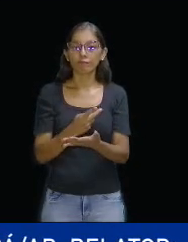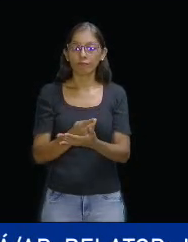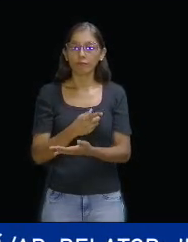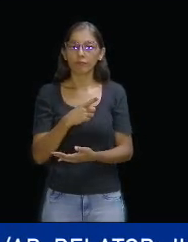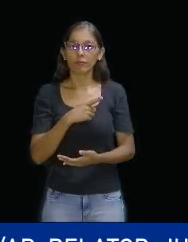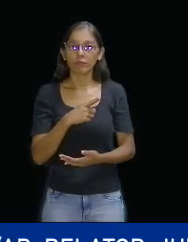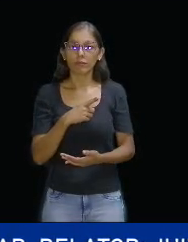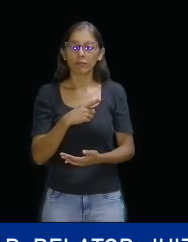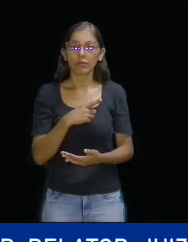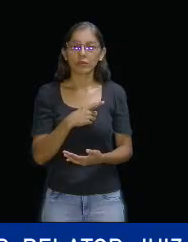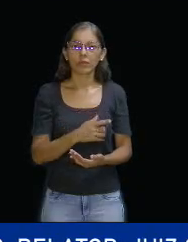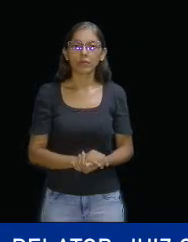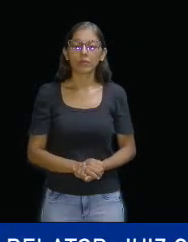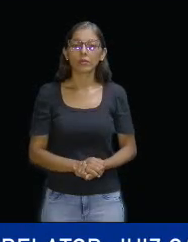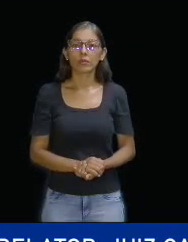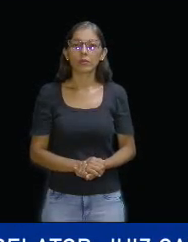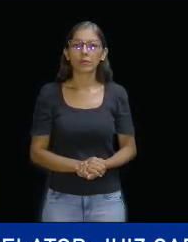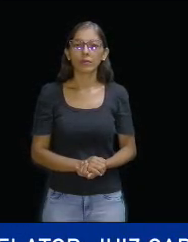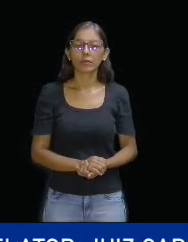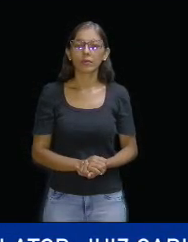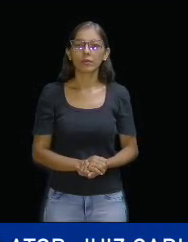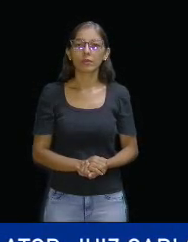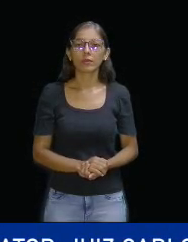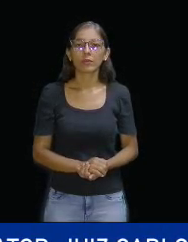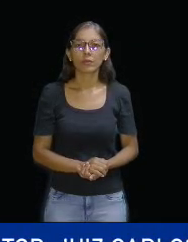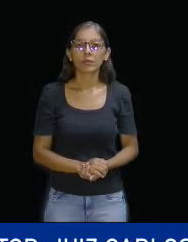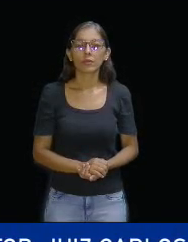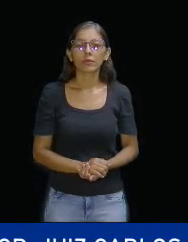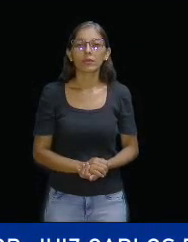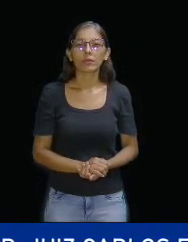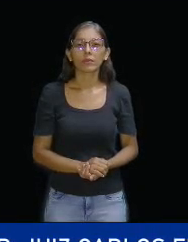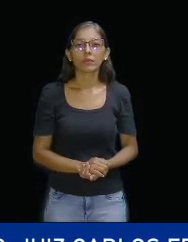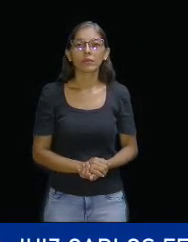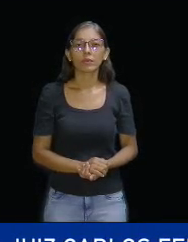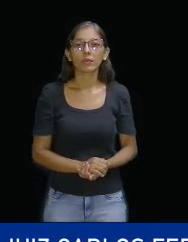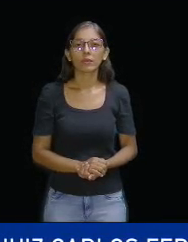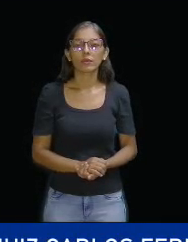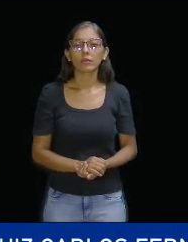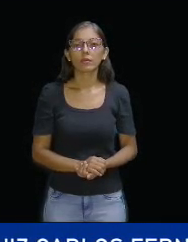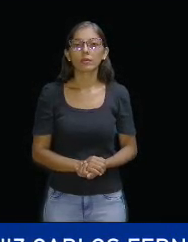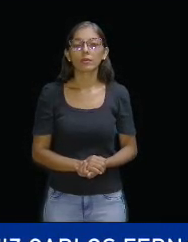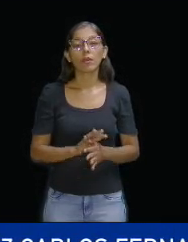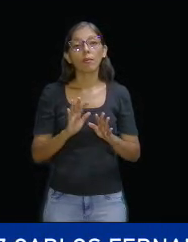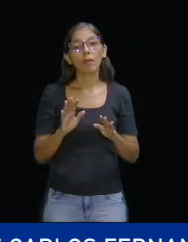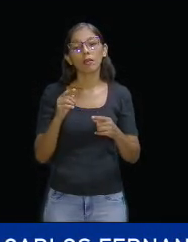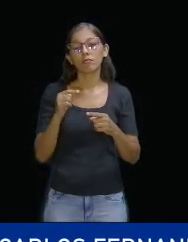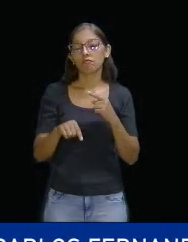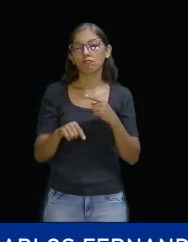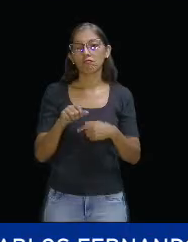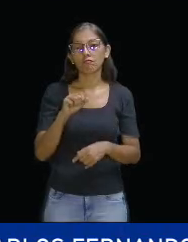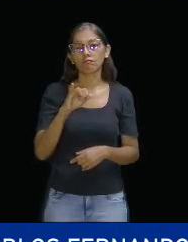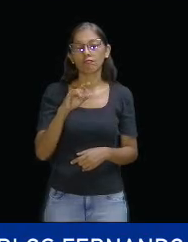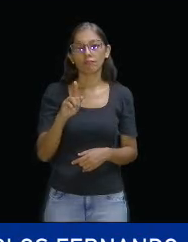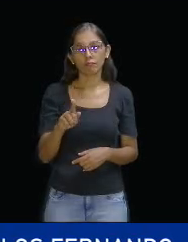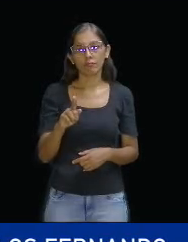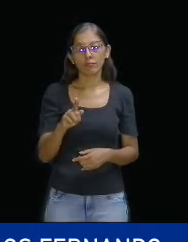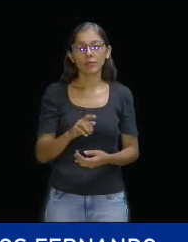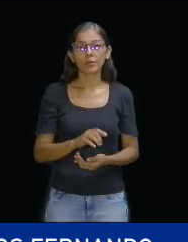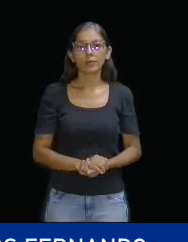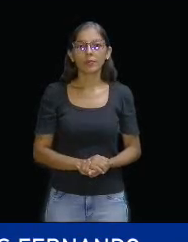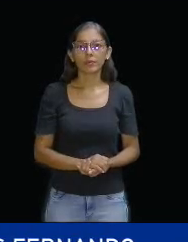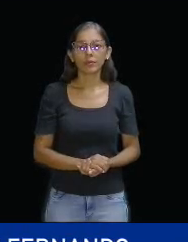seria caso de improcedência da AEG. Então, nesses termos,